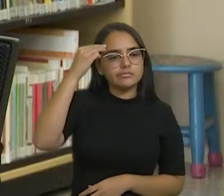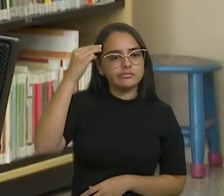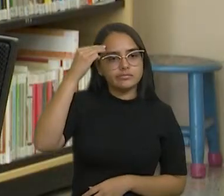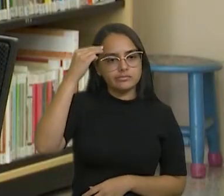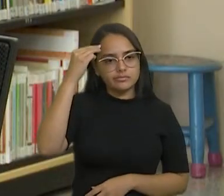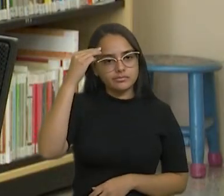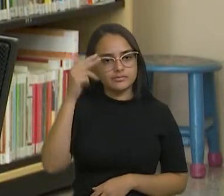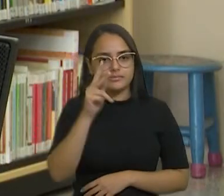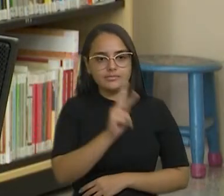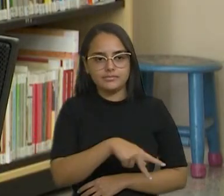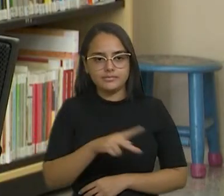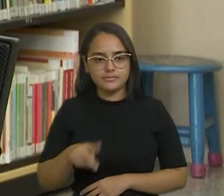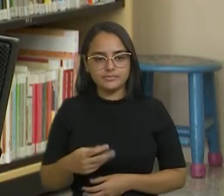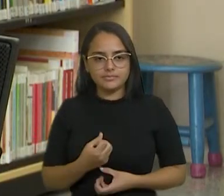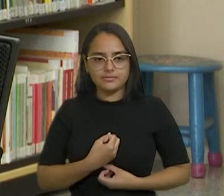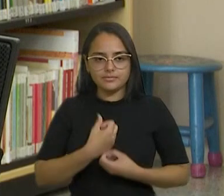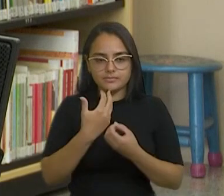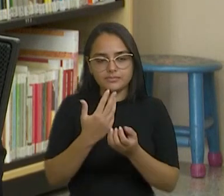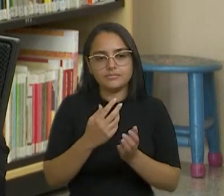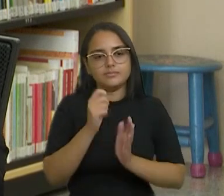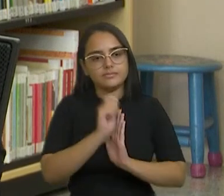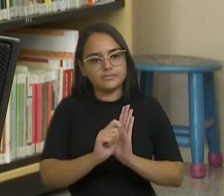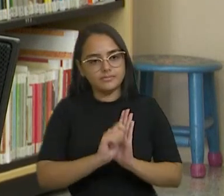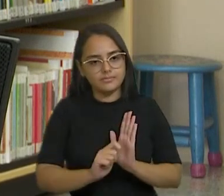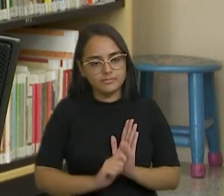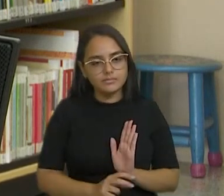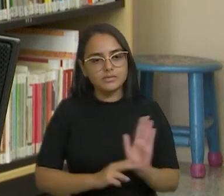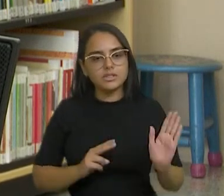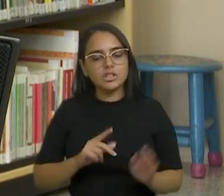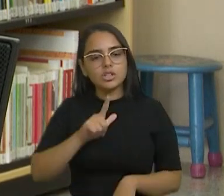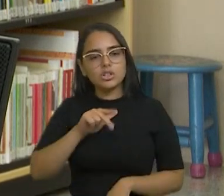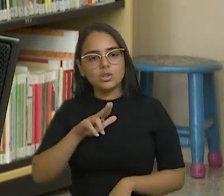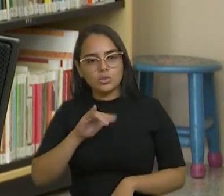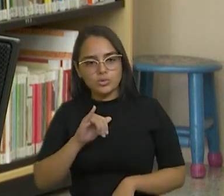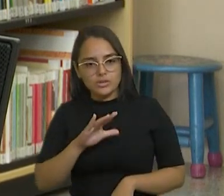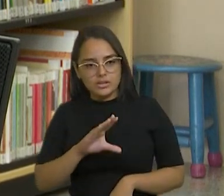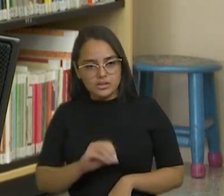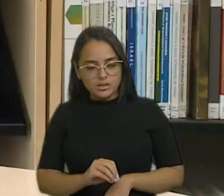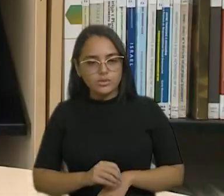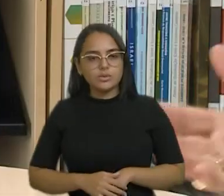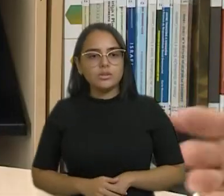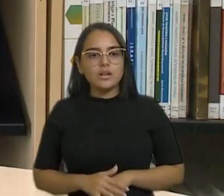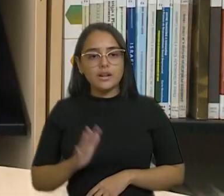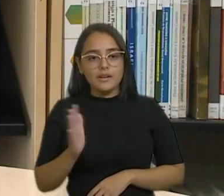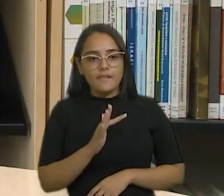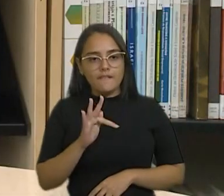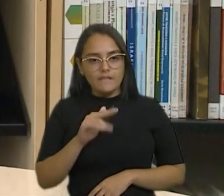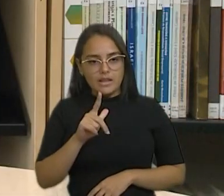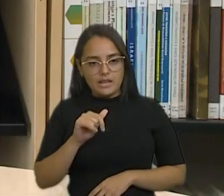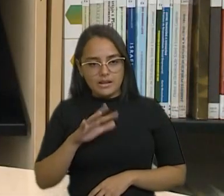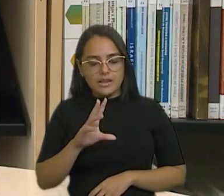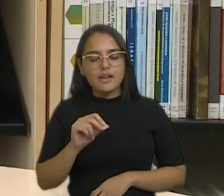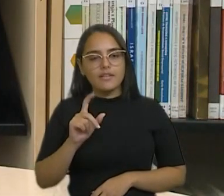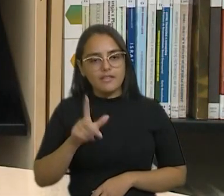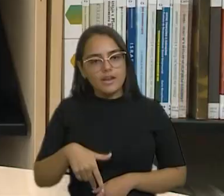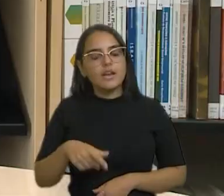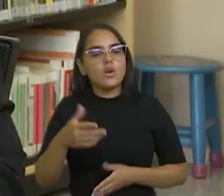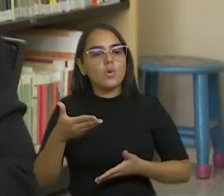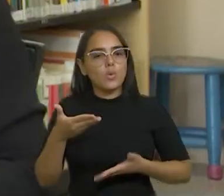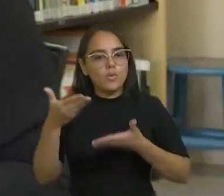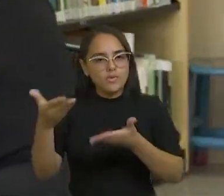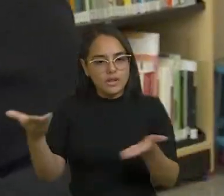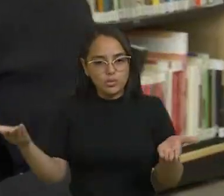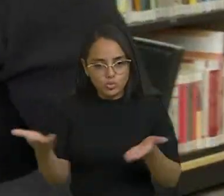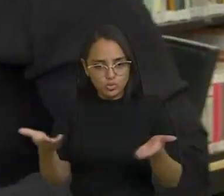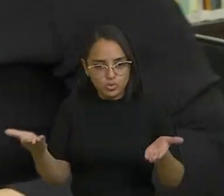do professor, poeta e escritor Lúcio Flávio Silva Holanda. E é ele o nosso convidado de hoje.